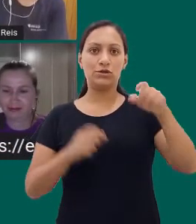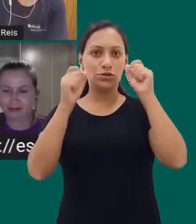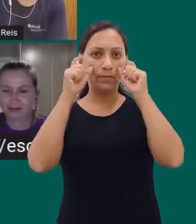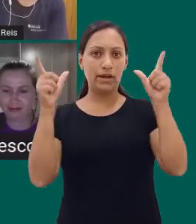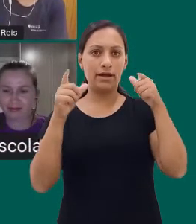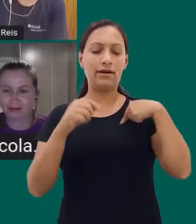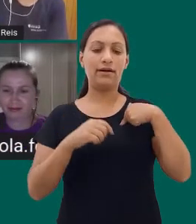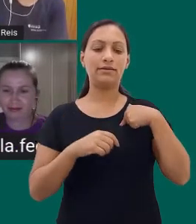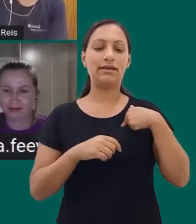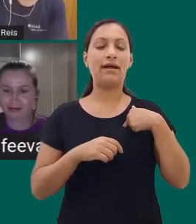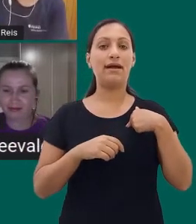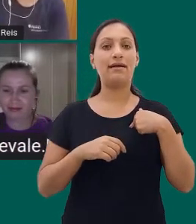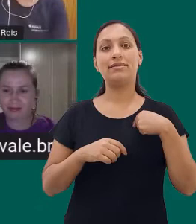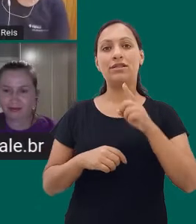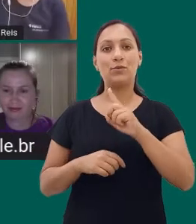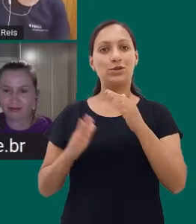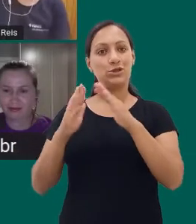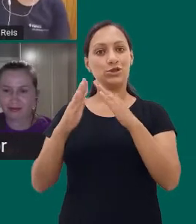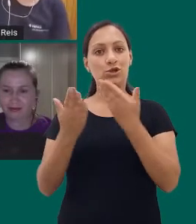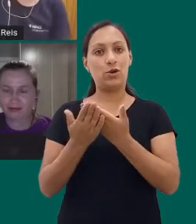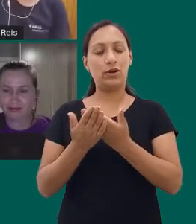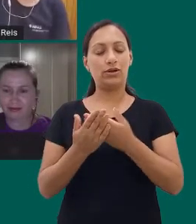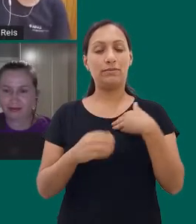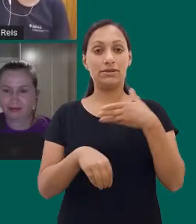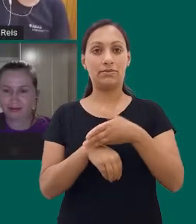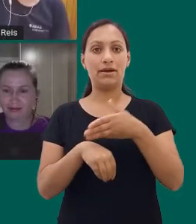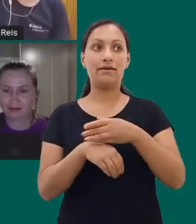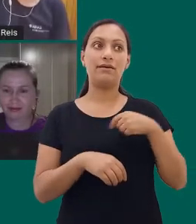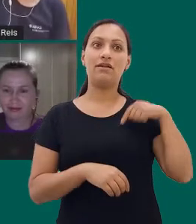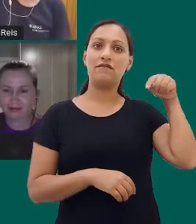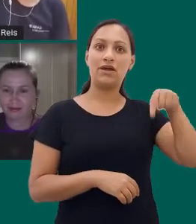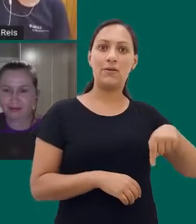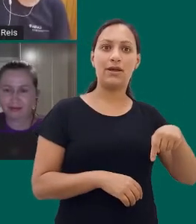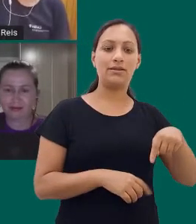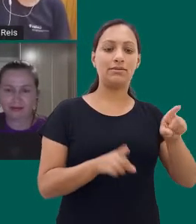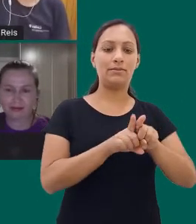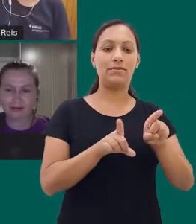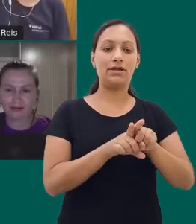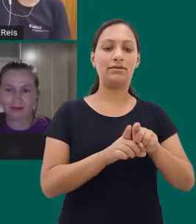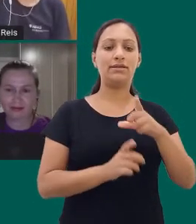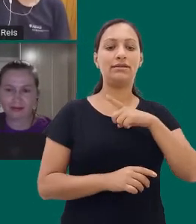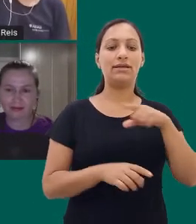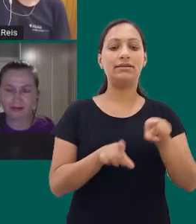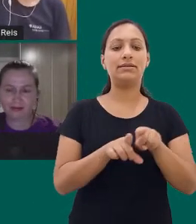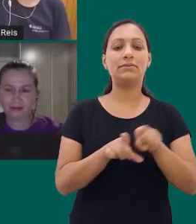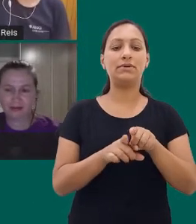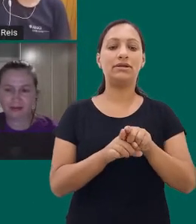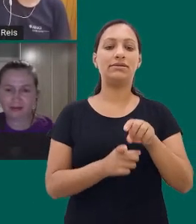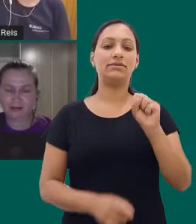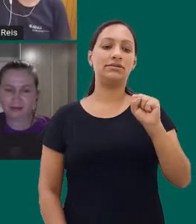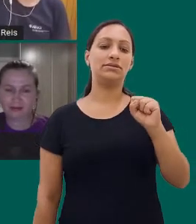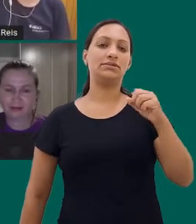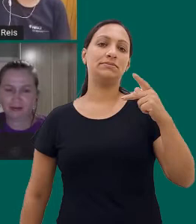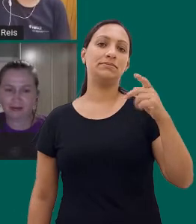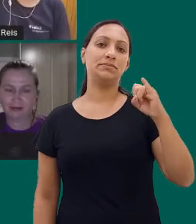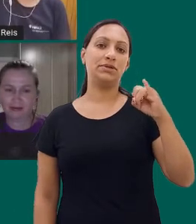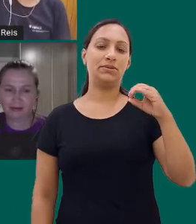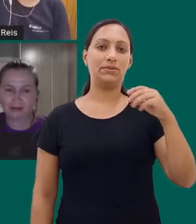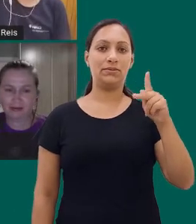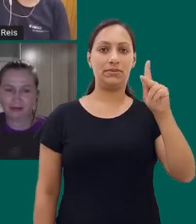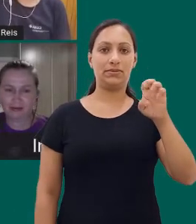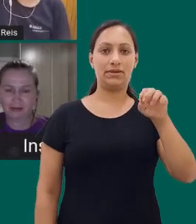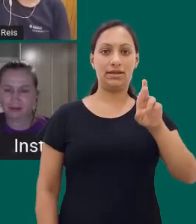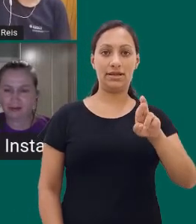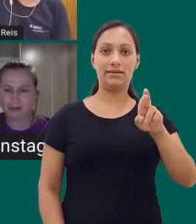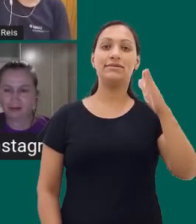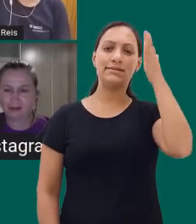mais livre para os outros e pôde, né? Afinal, a gente tem o Spilk, né, na universidade, que sabe o que faz, né? Que é outra coisa que eu vou te dizer,